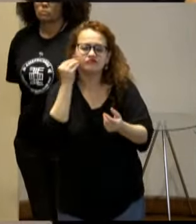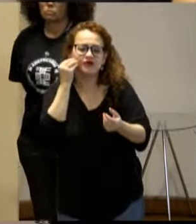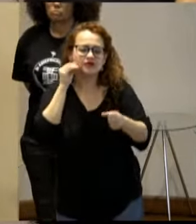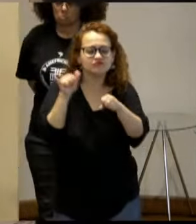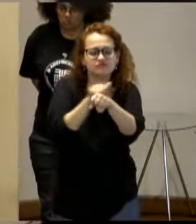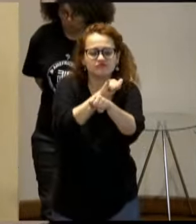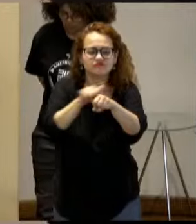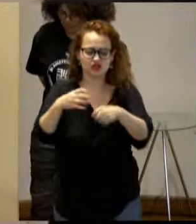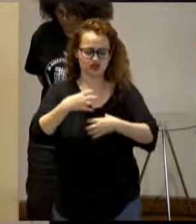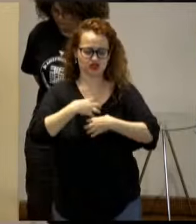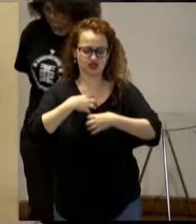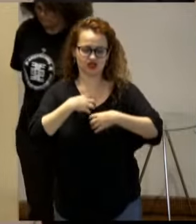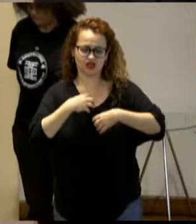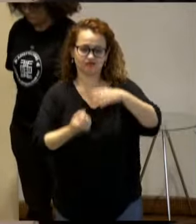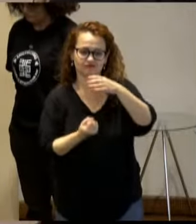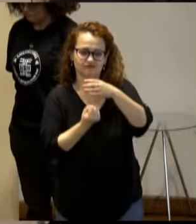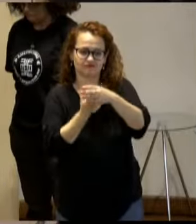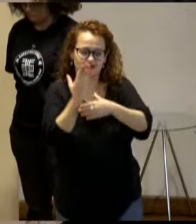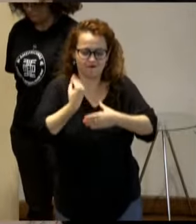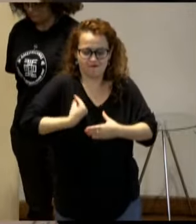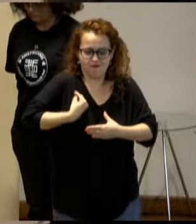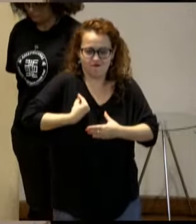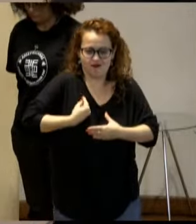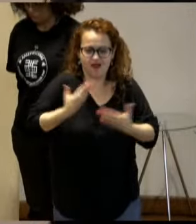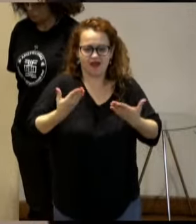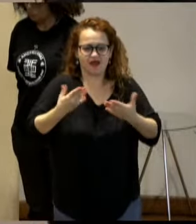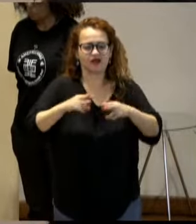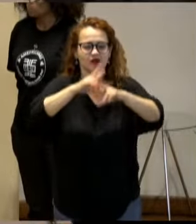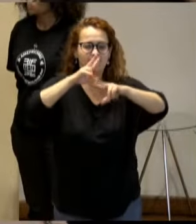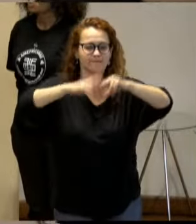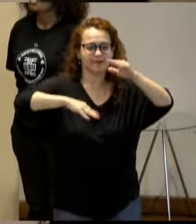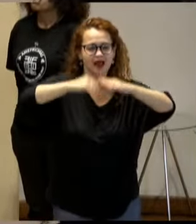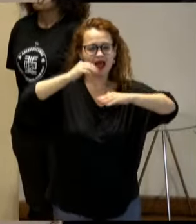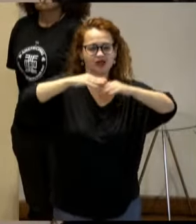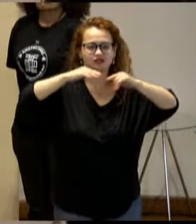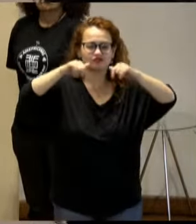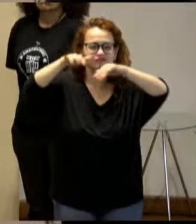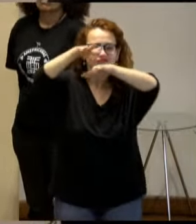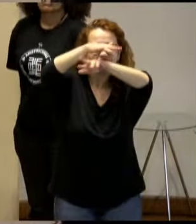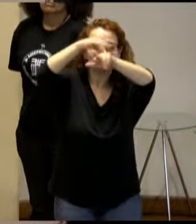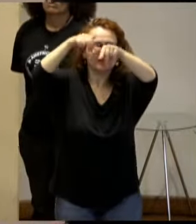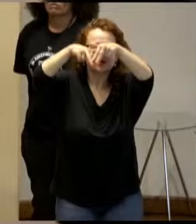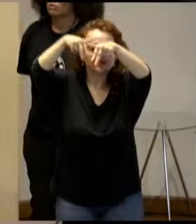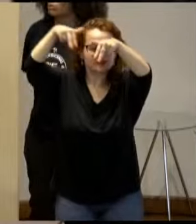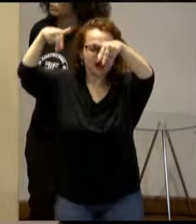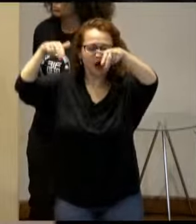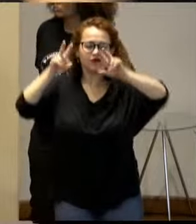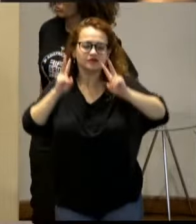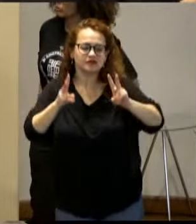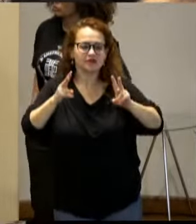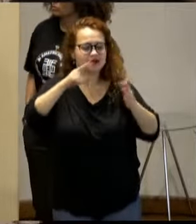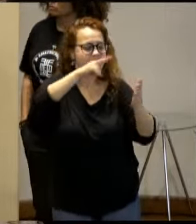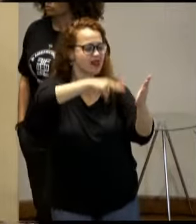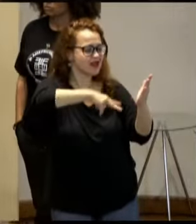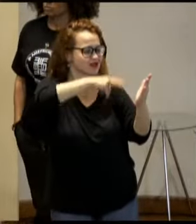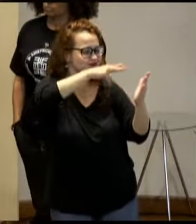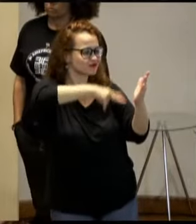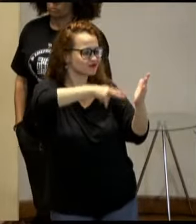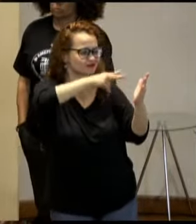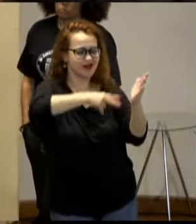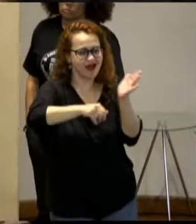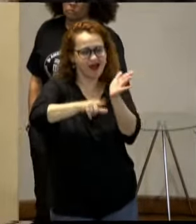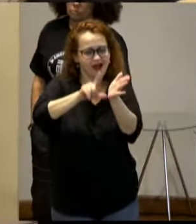de existir. Voltando à prática ancestral, iniciamos as atividades sempre com uma leitura.